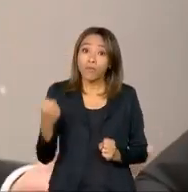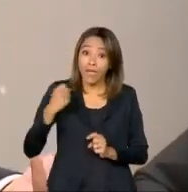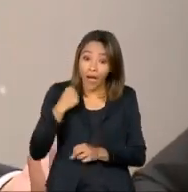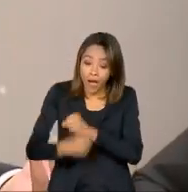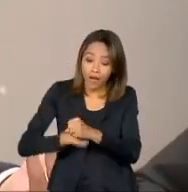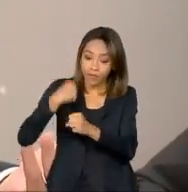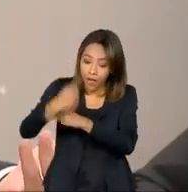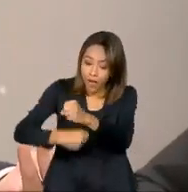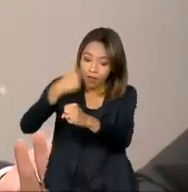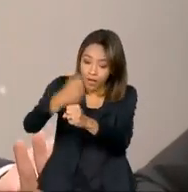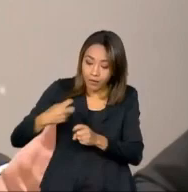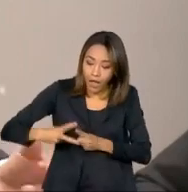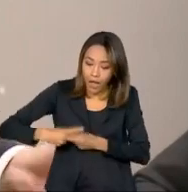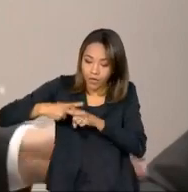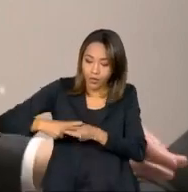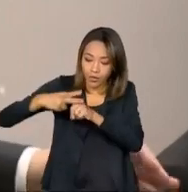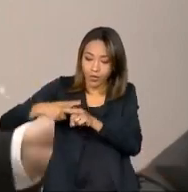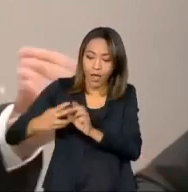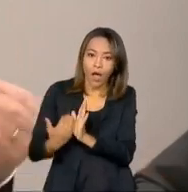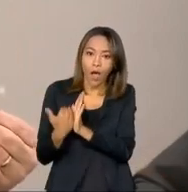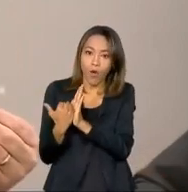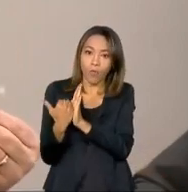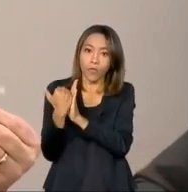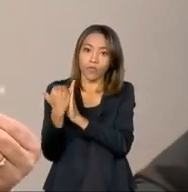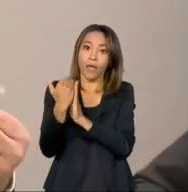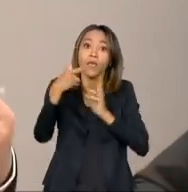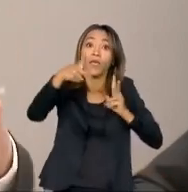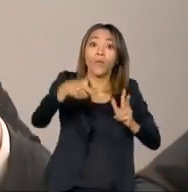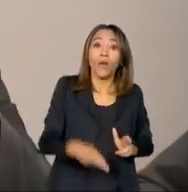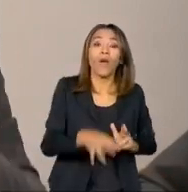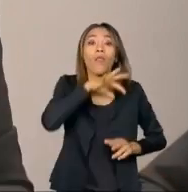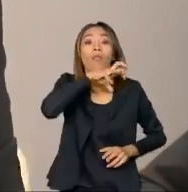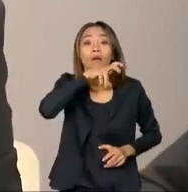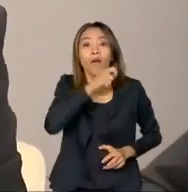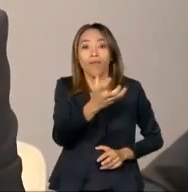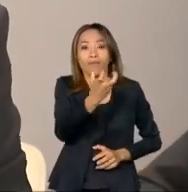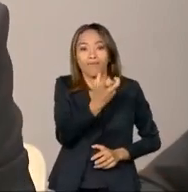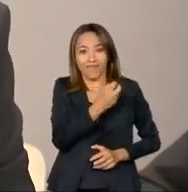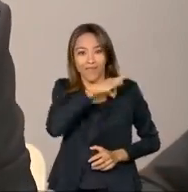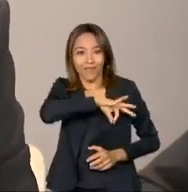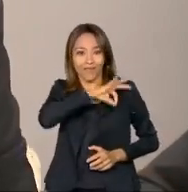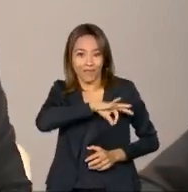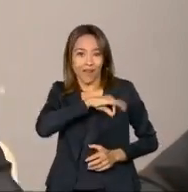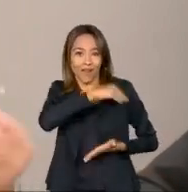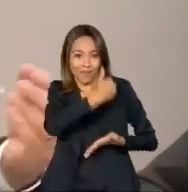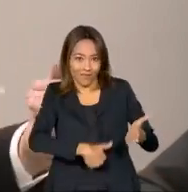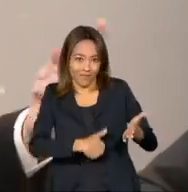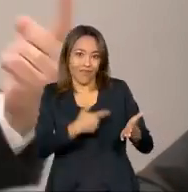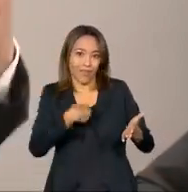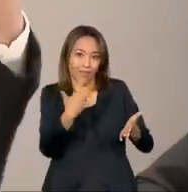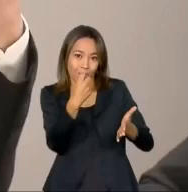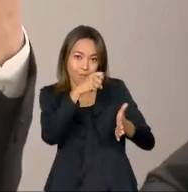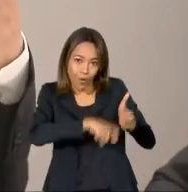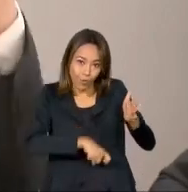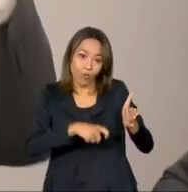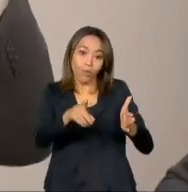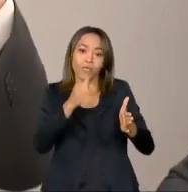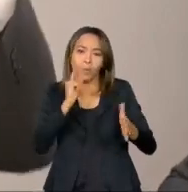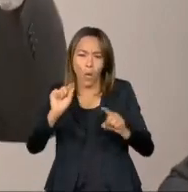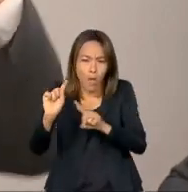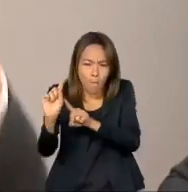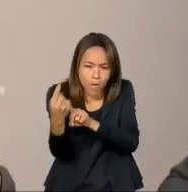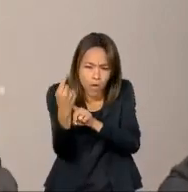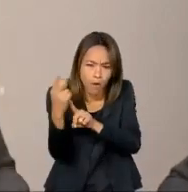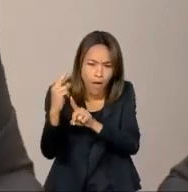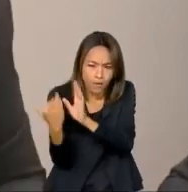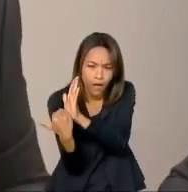como se faz com o imposto de renda. Por qual seria a lógica de eu falar com uma pessoa que é simples, que quando ela ultrapassa R$1.000 no simples